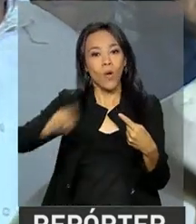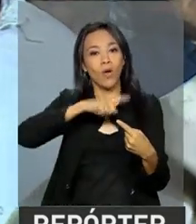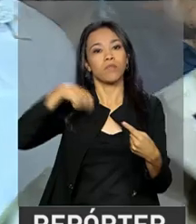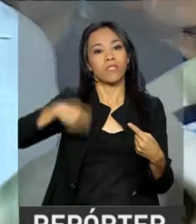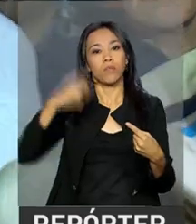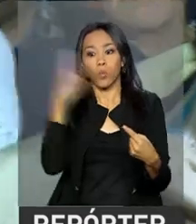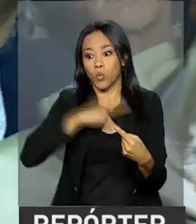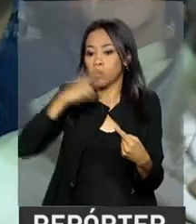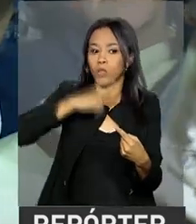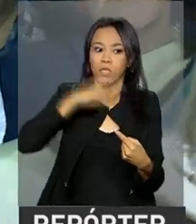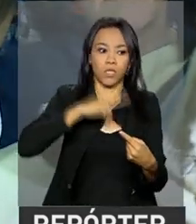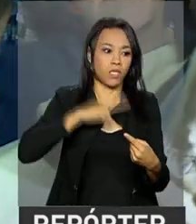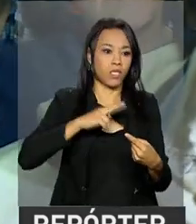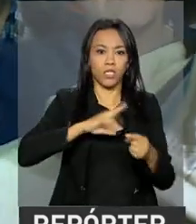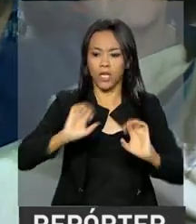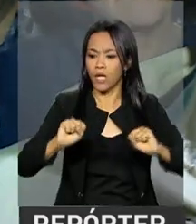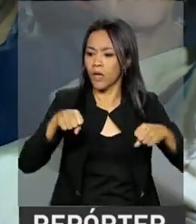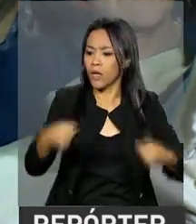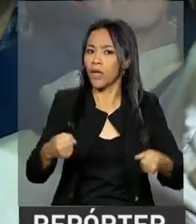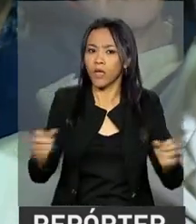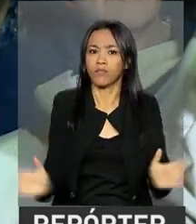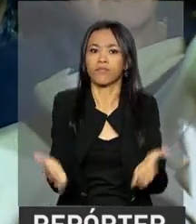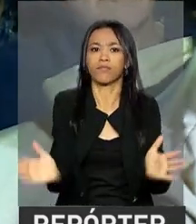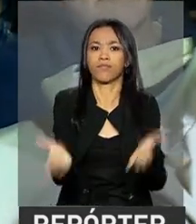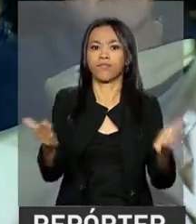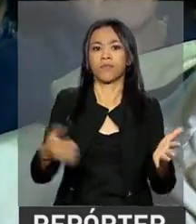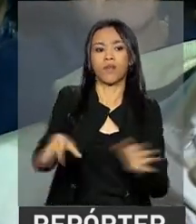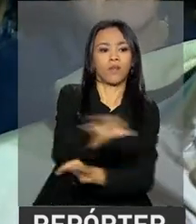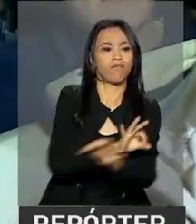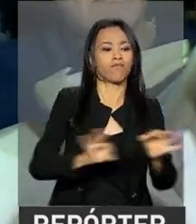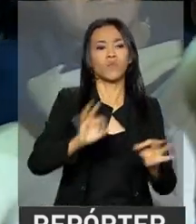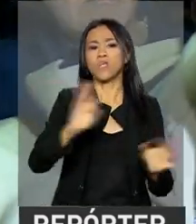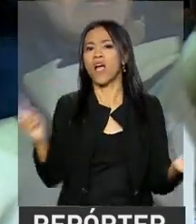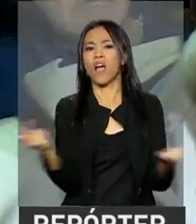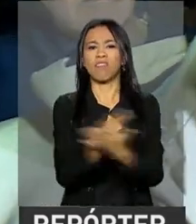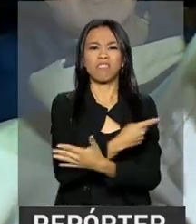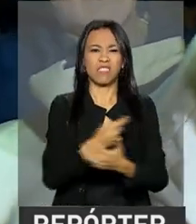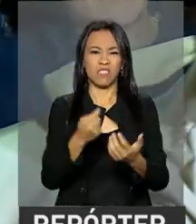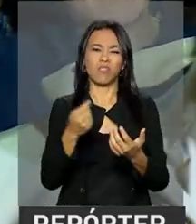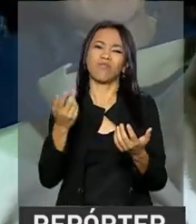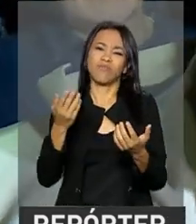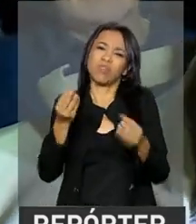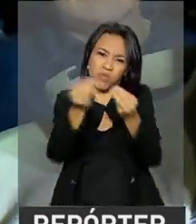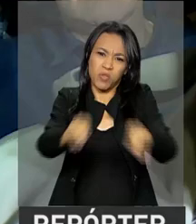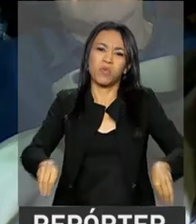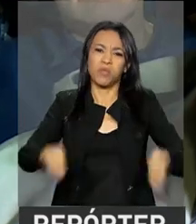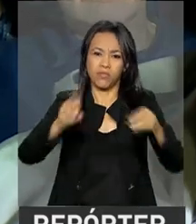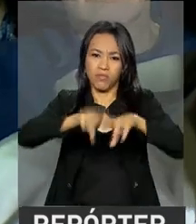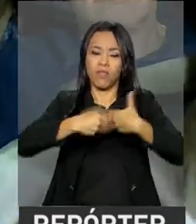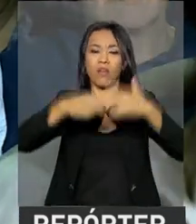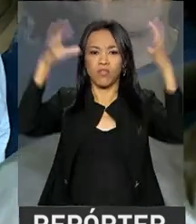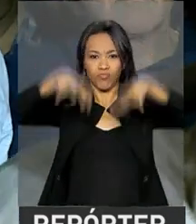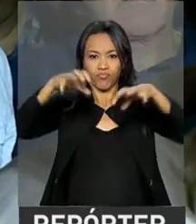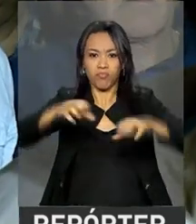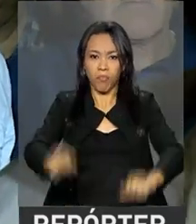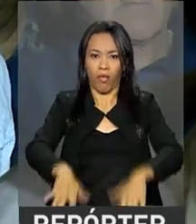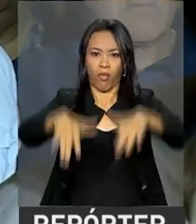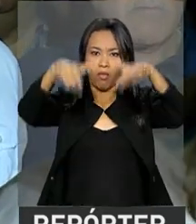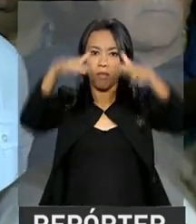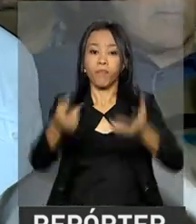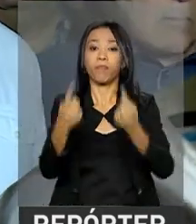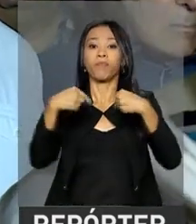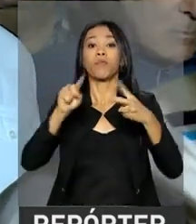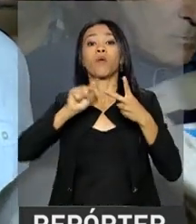emergência ou seja recuperar logo aqueles danos provocados eh pelas chuvas e mais a diante já não se trata de